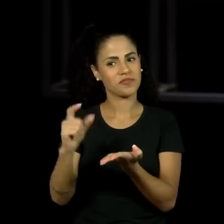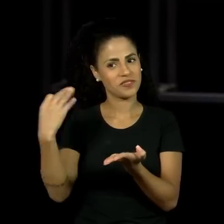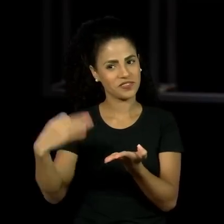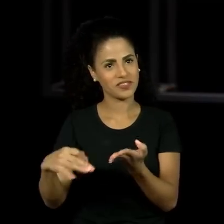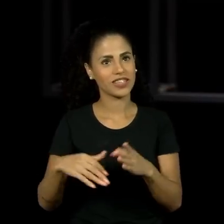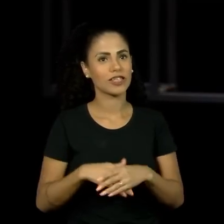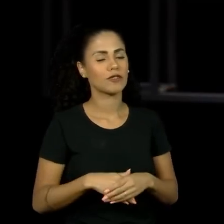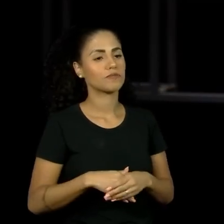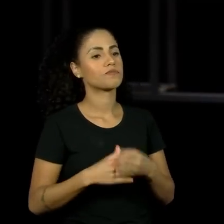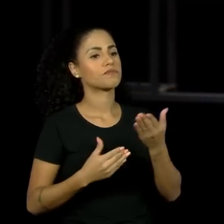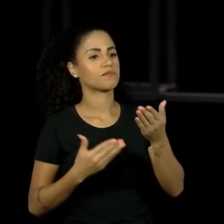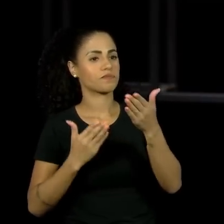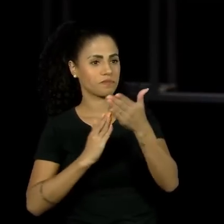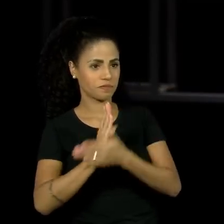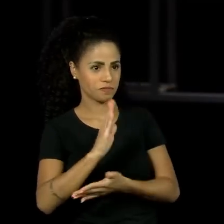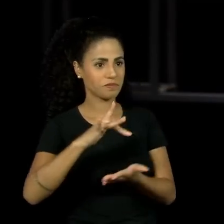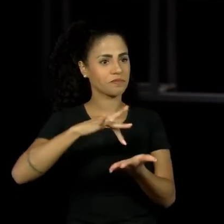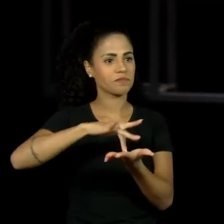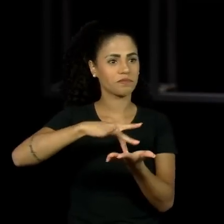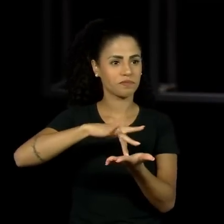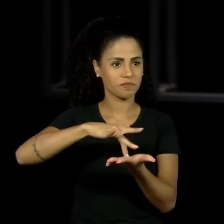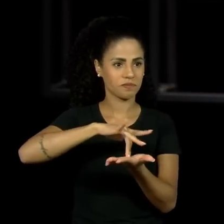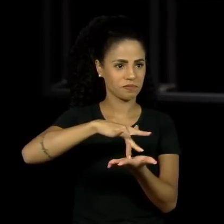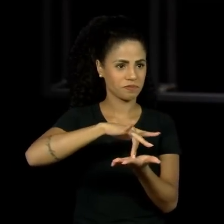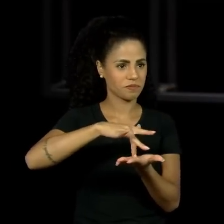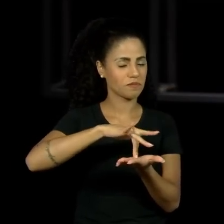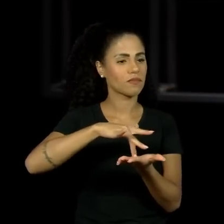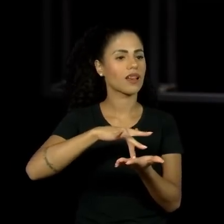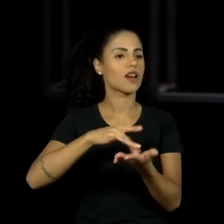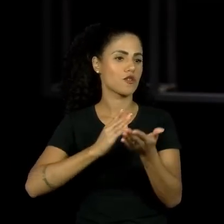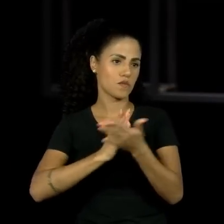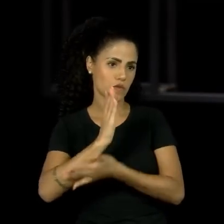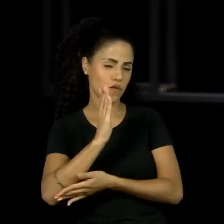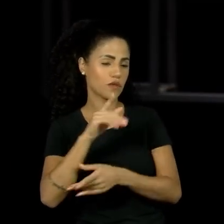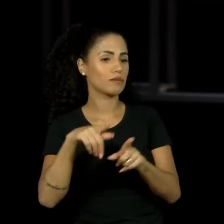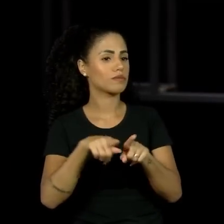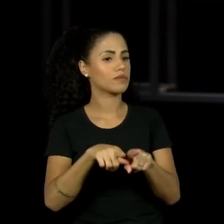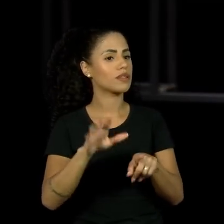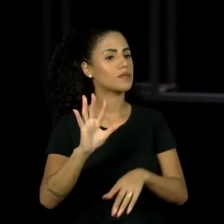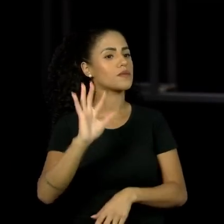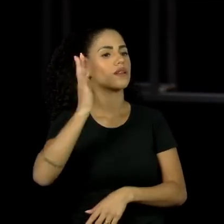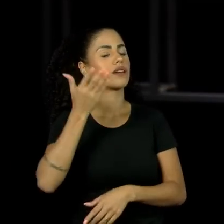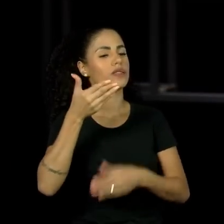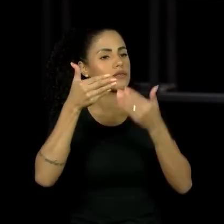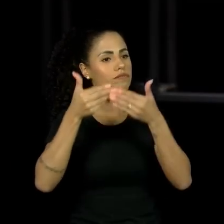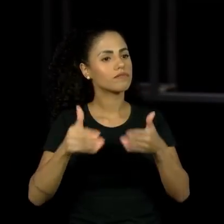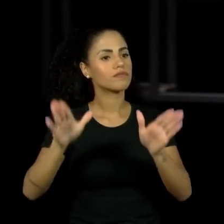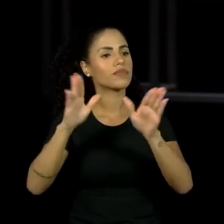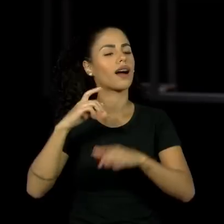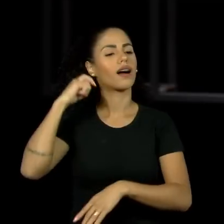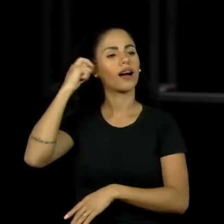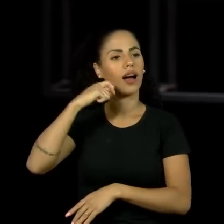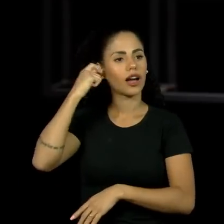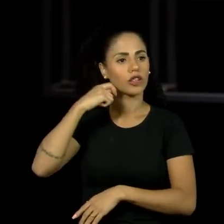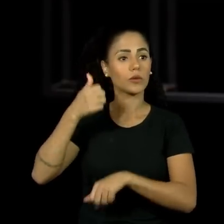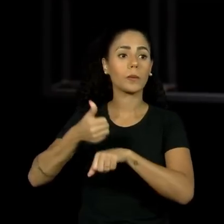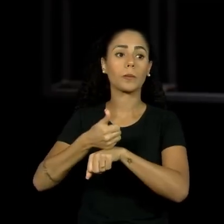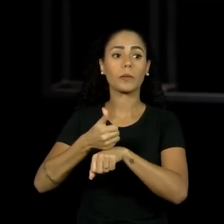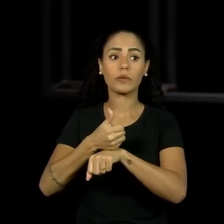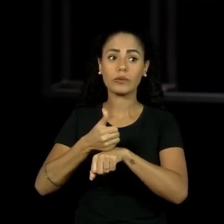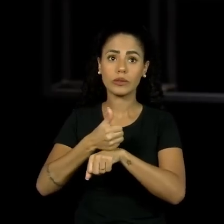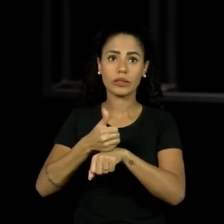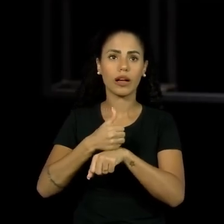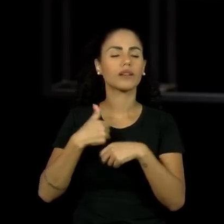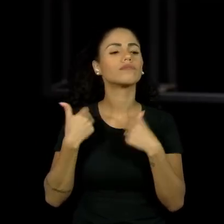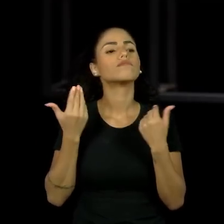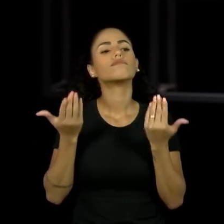Bom, você estreou como bailarino no Chorus Line, e aí acontece a sua estreia como ator profissional. E